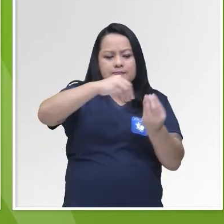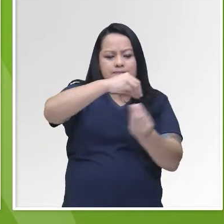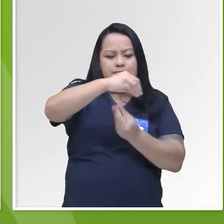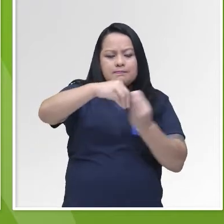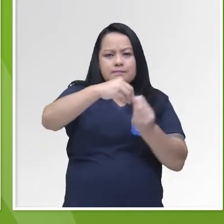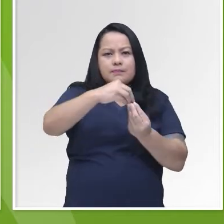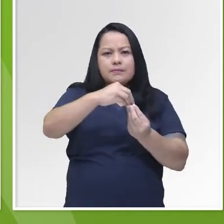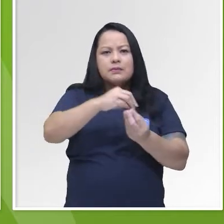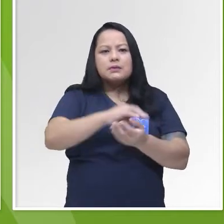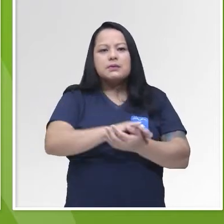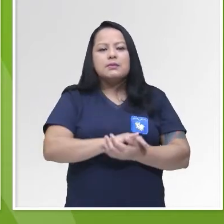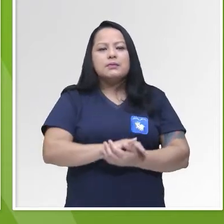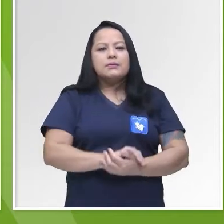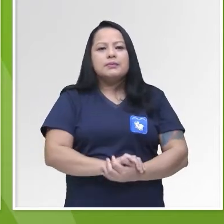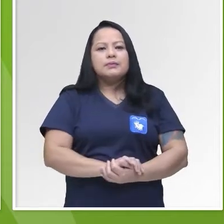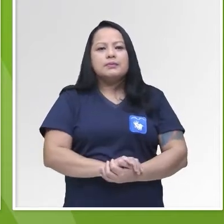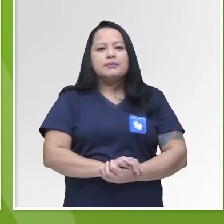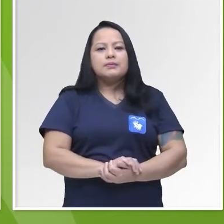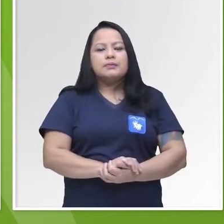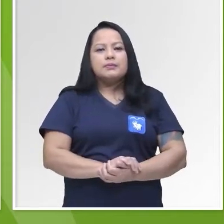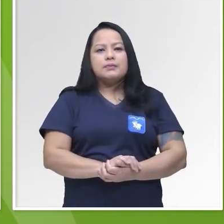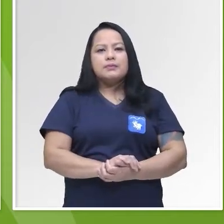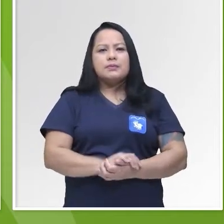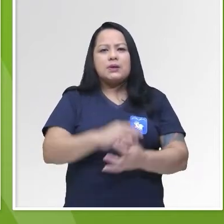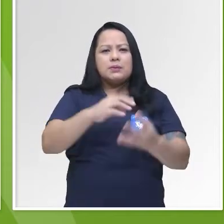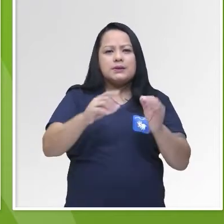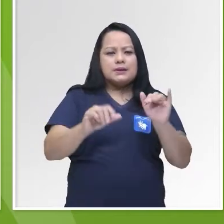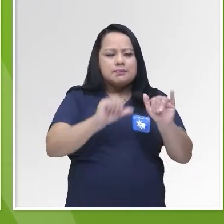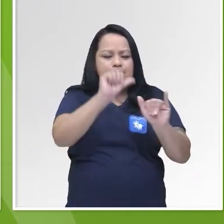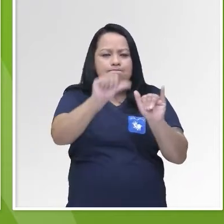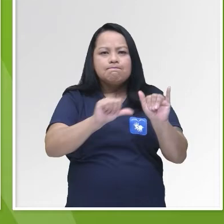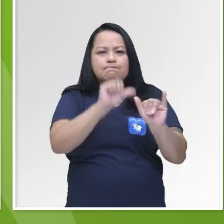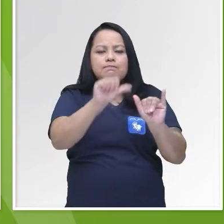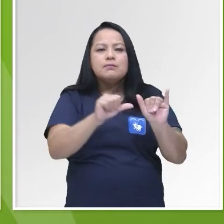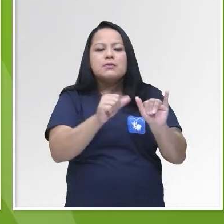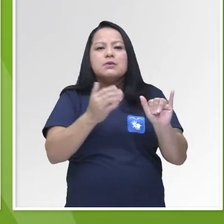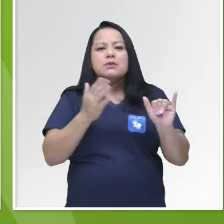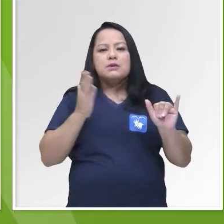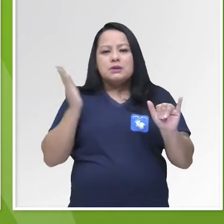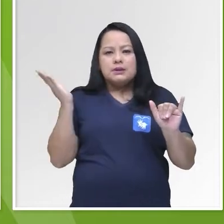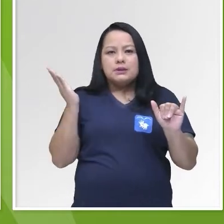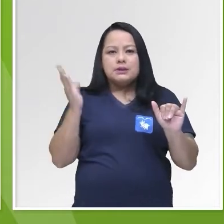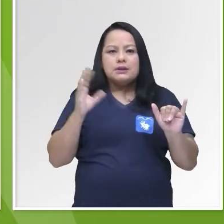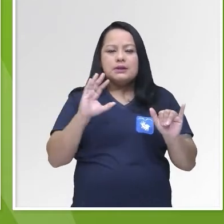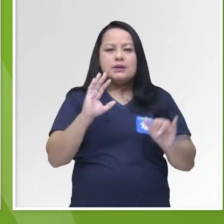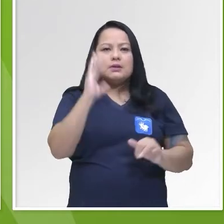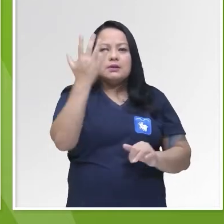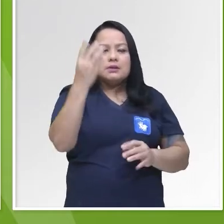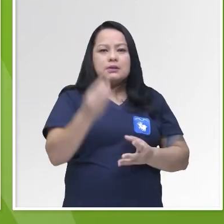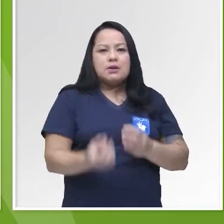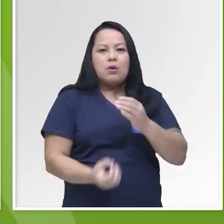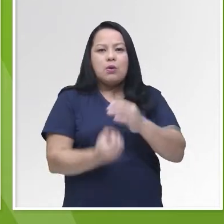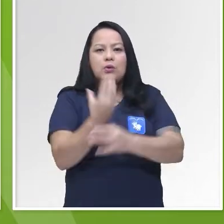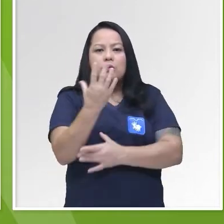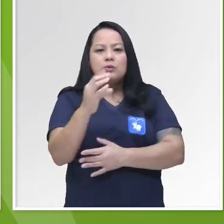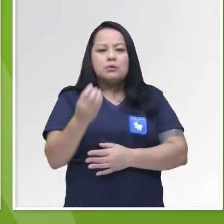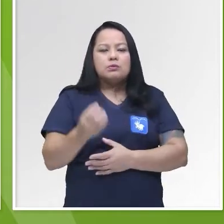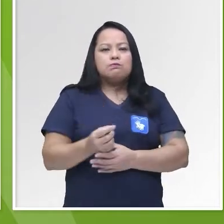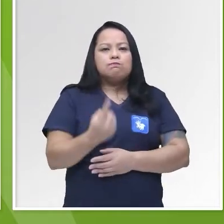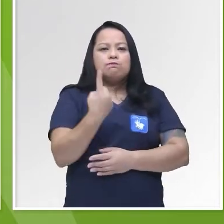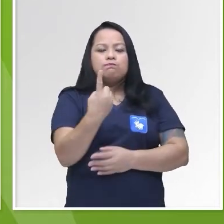E essa reação química aí vai me dar origem a